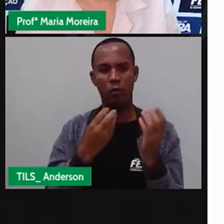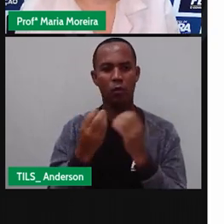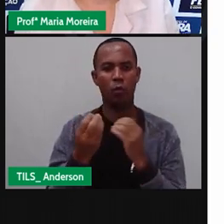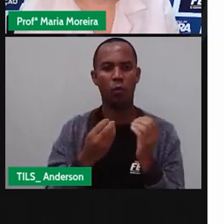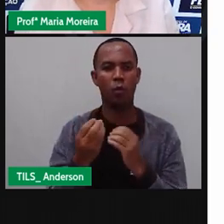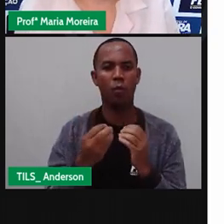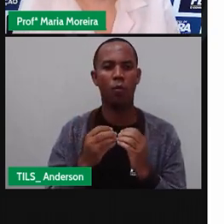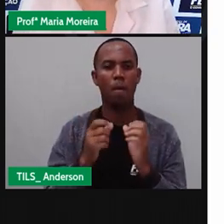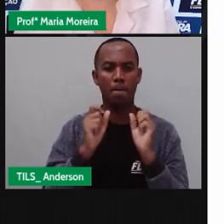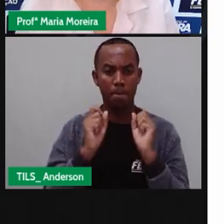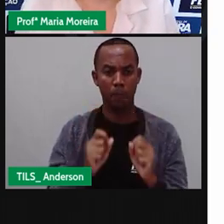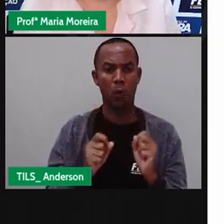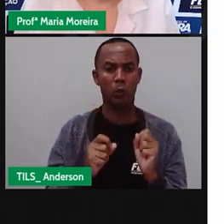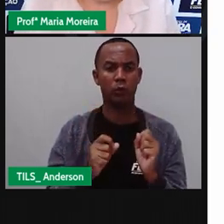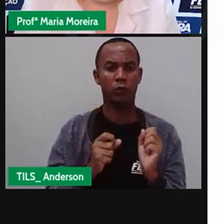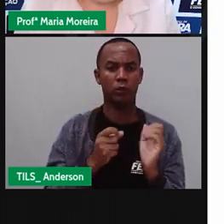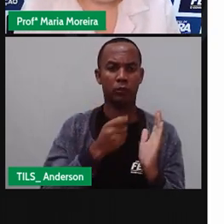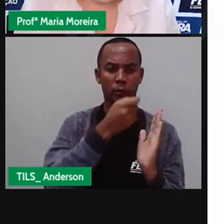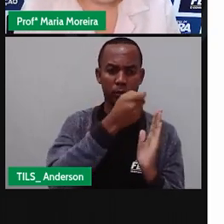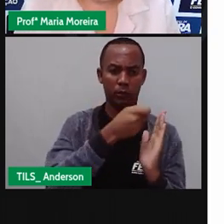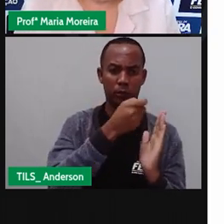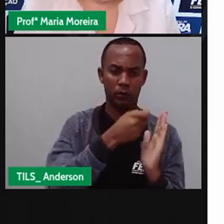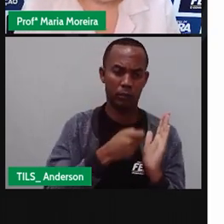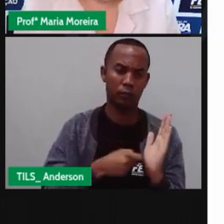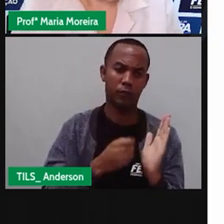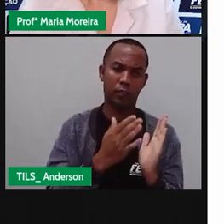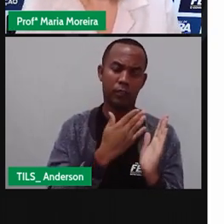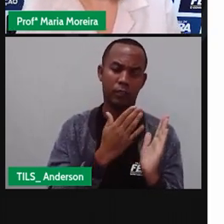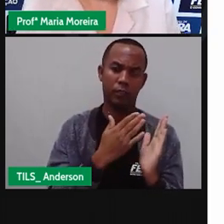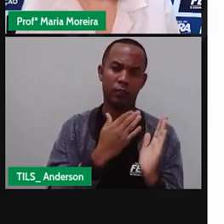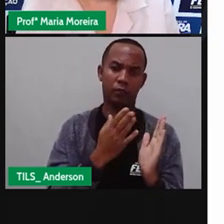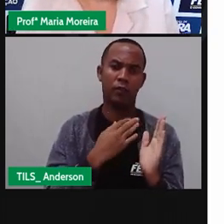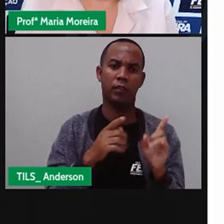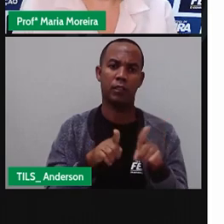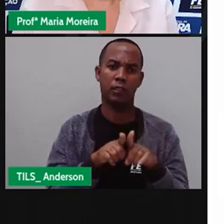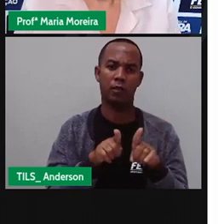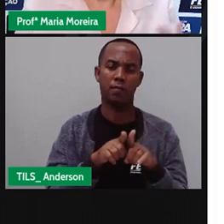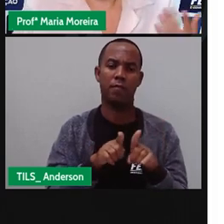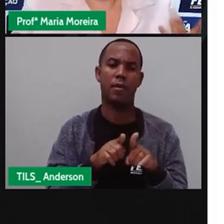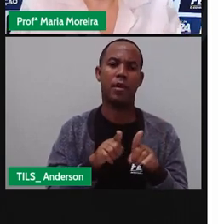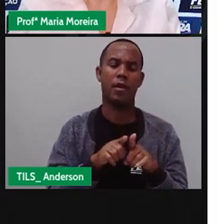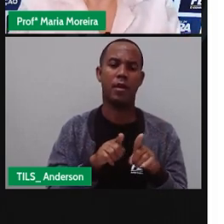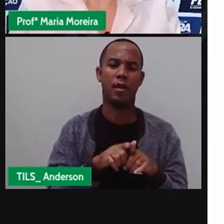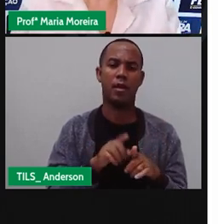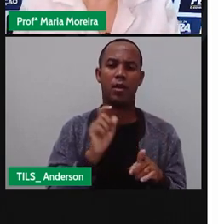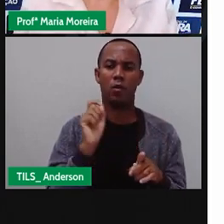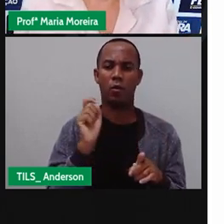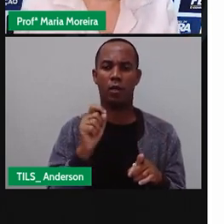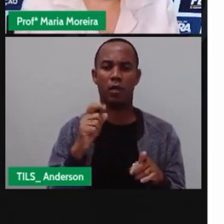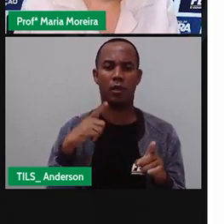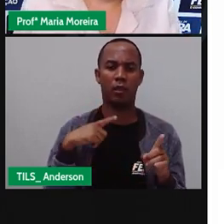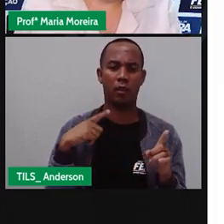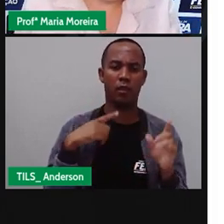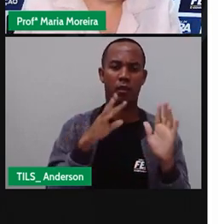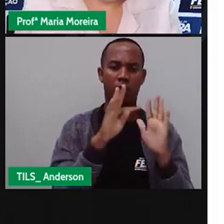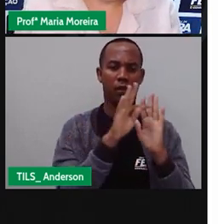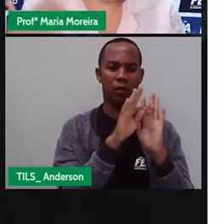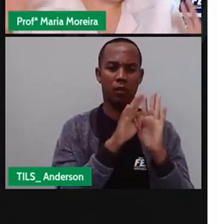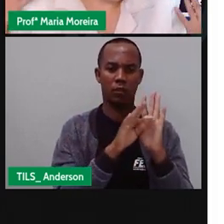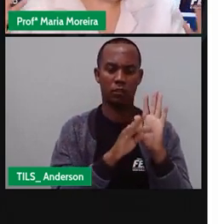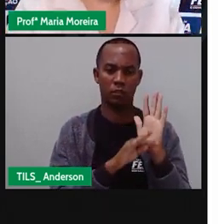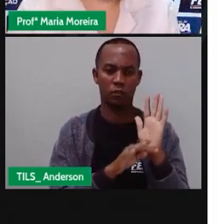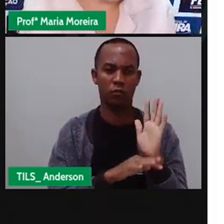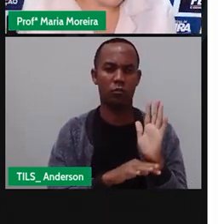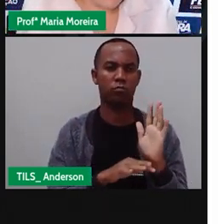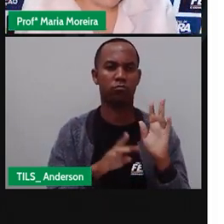como vocês podem construir um livro aí na casa de vocês para guardar o quê? Os textos que vocês estão produzindo.